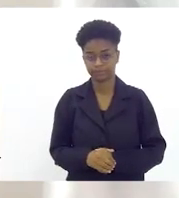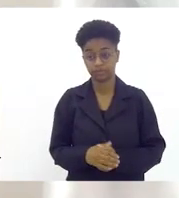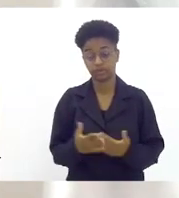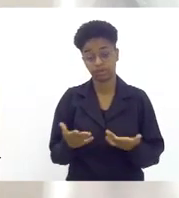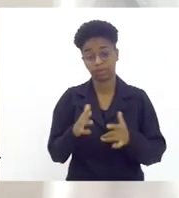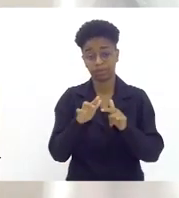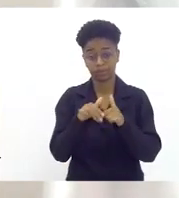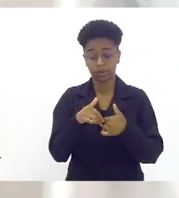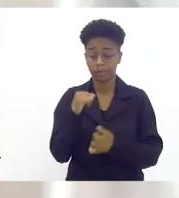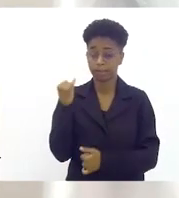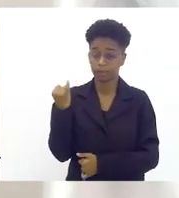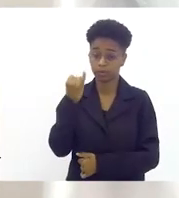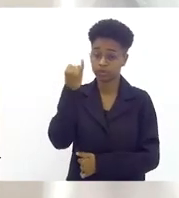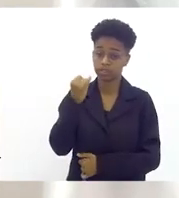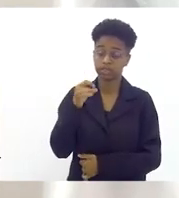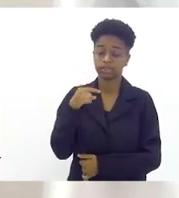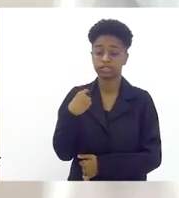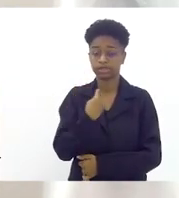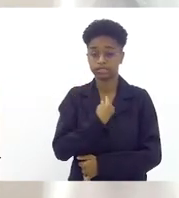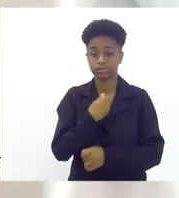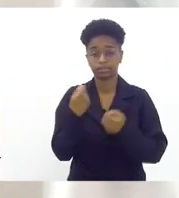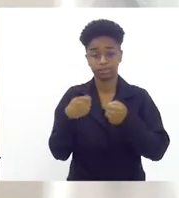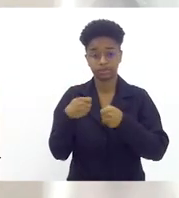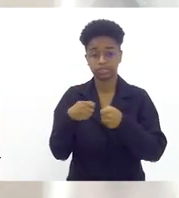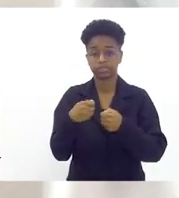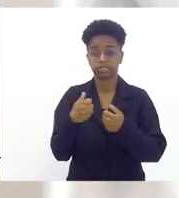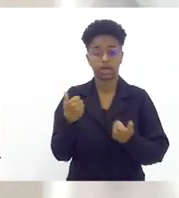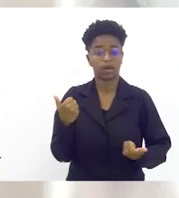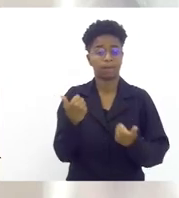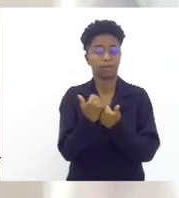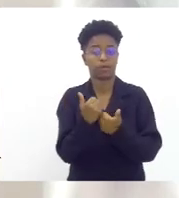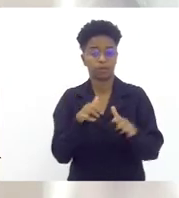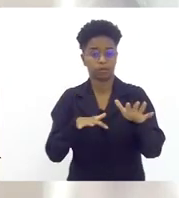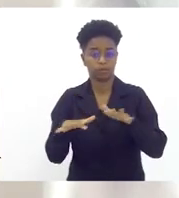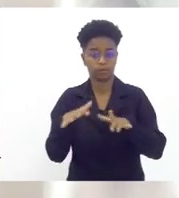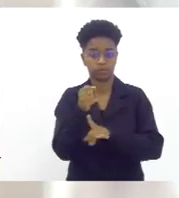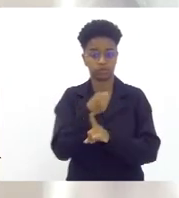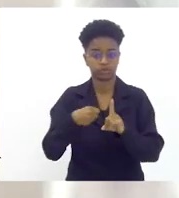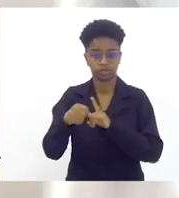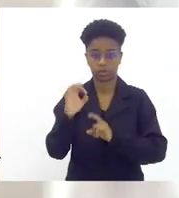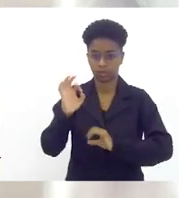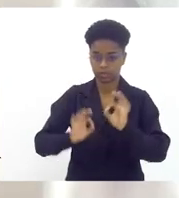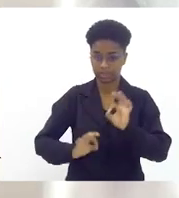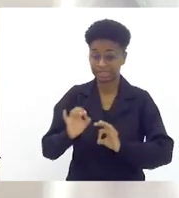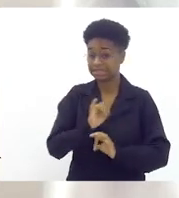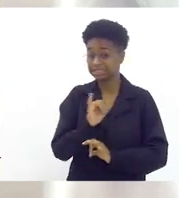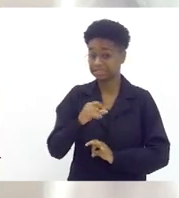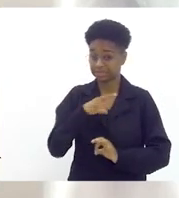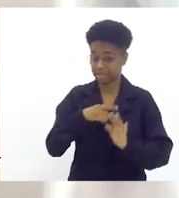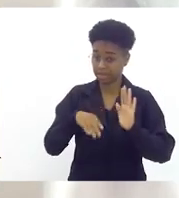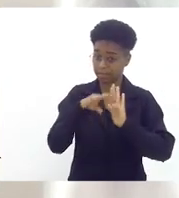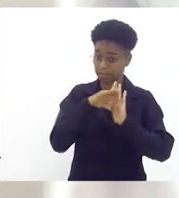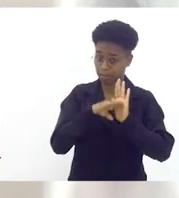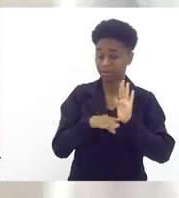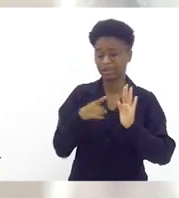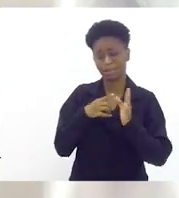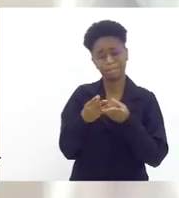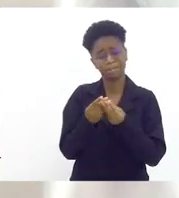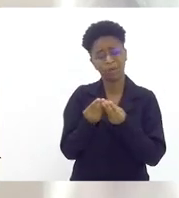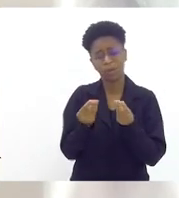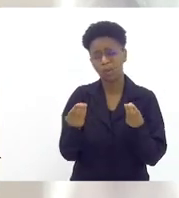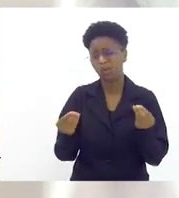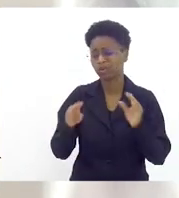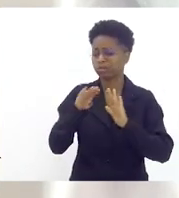isso que é importante a gente contar com o movimento social organizado. Sempre que a gente tiver, e a gente tem muitas proposições